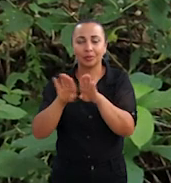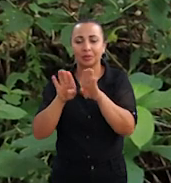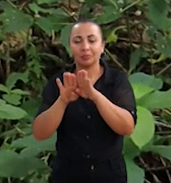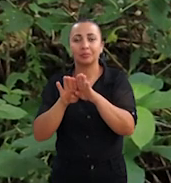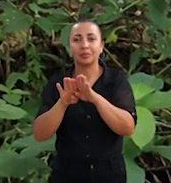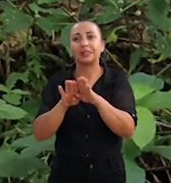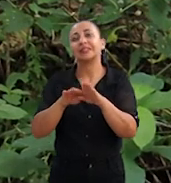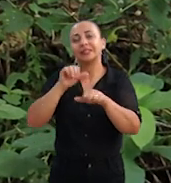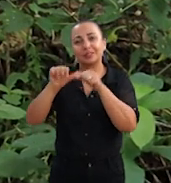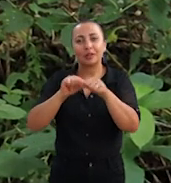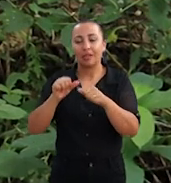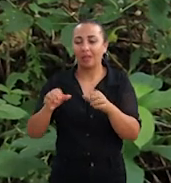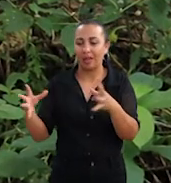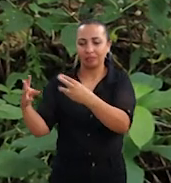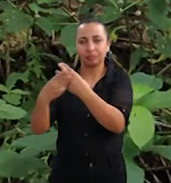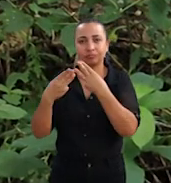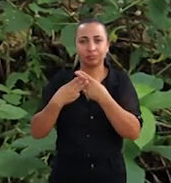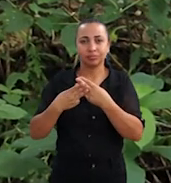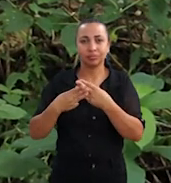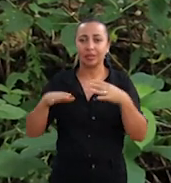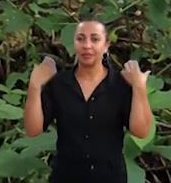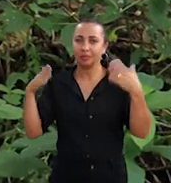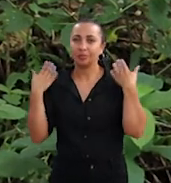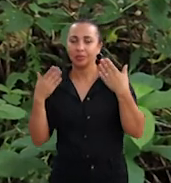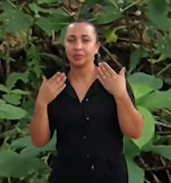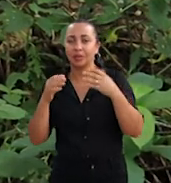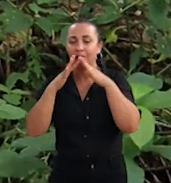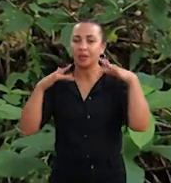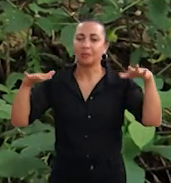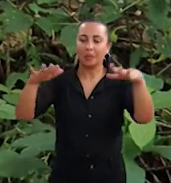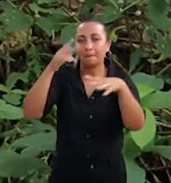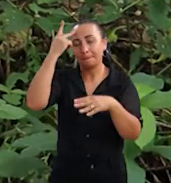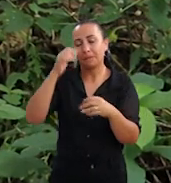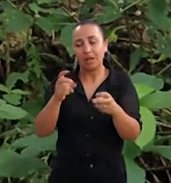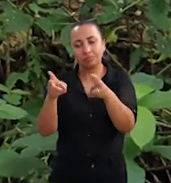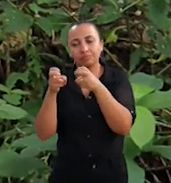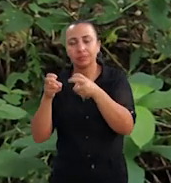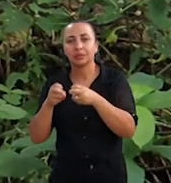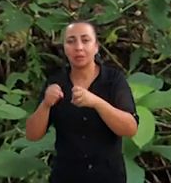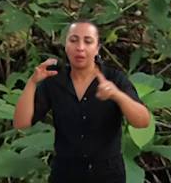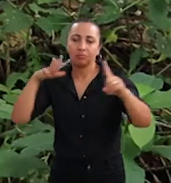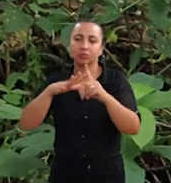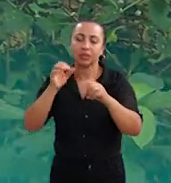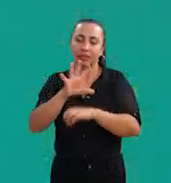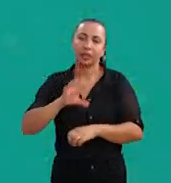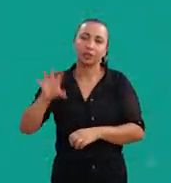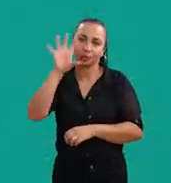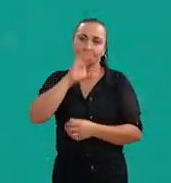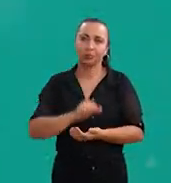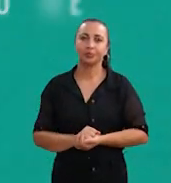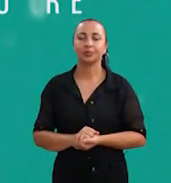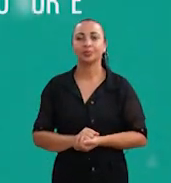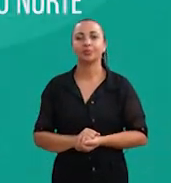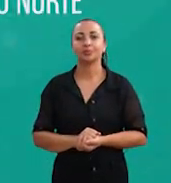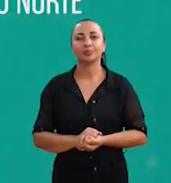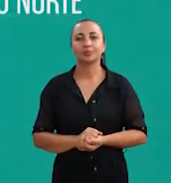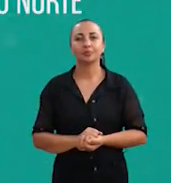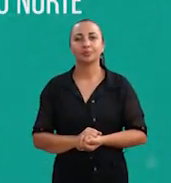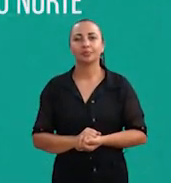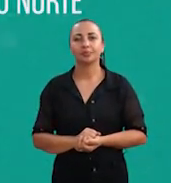Rede Internacional de Pesquisa de Turismo em Tempos de Pandemia para identificar esses impactos na região.